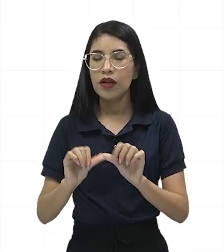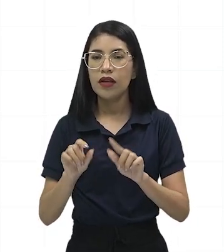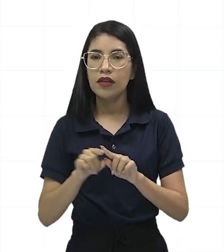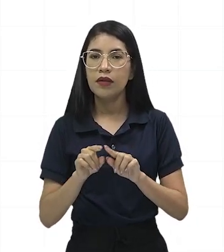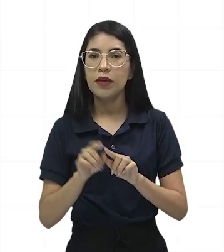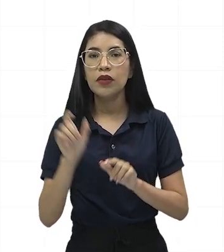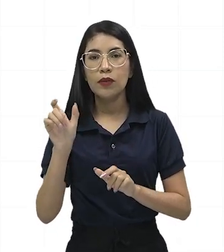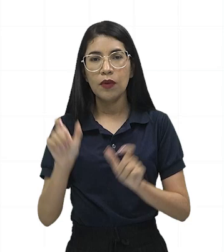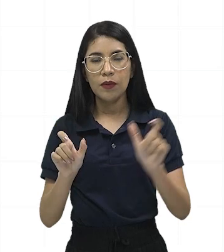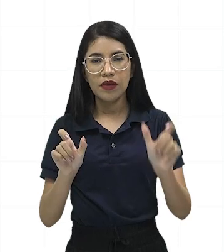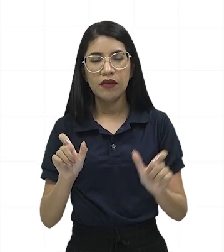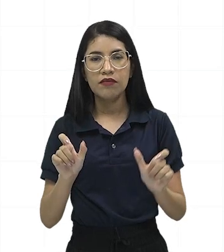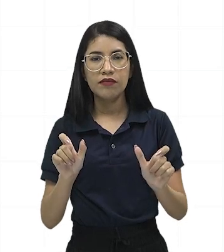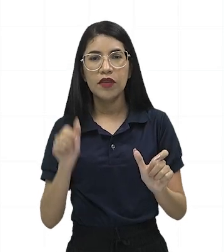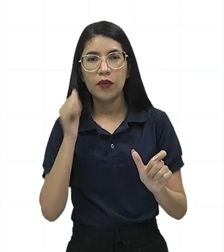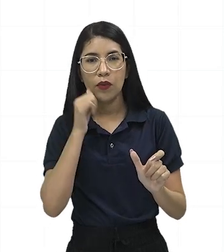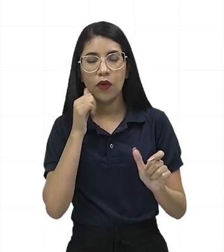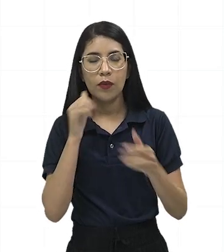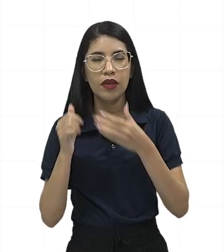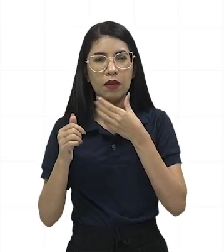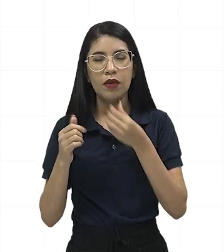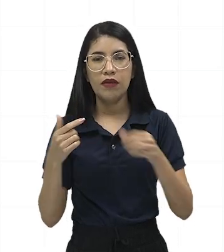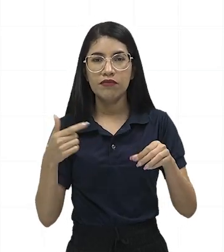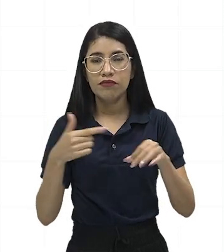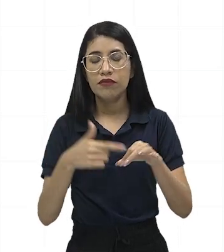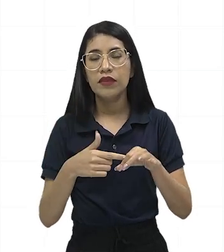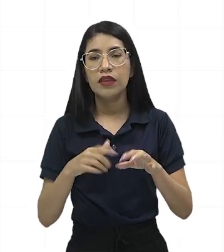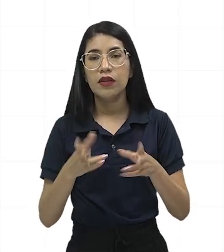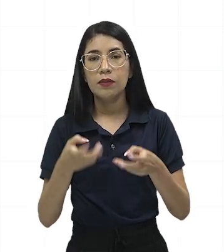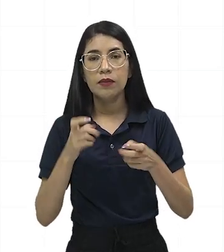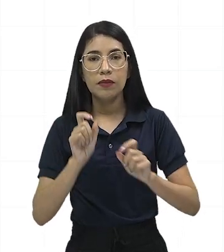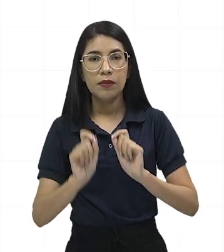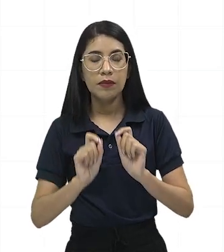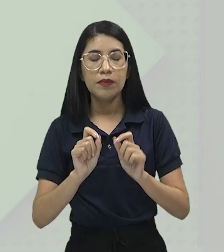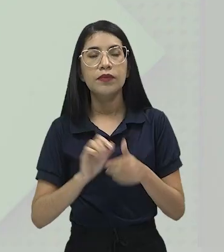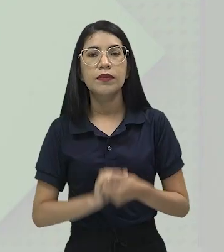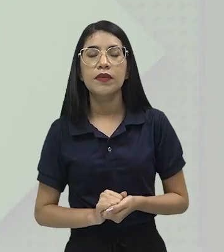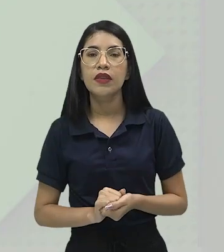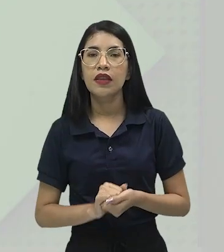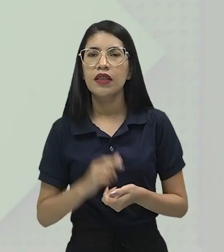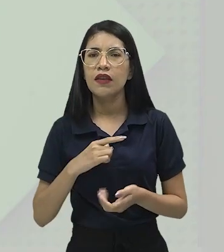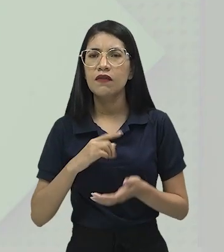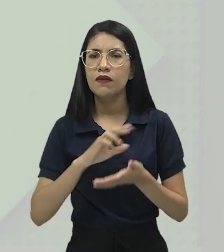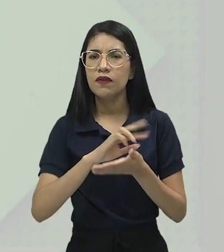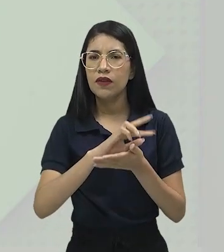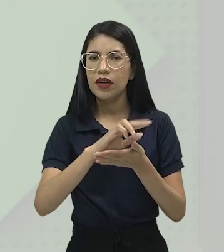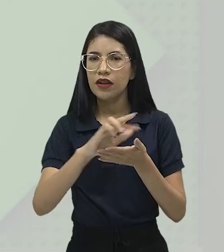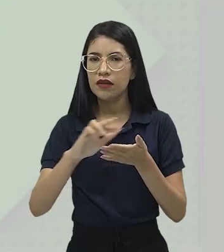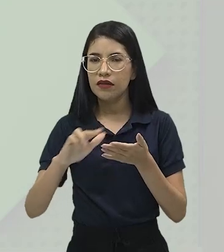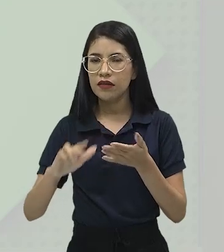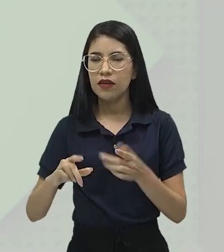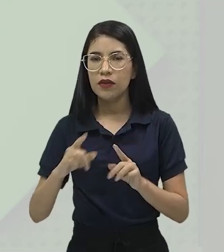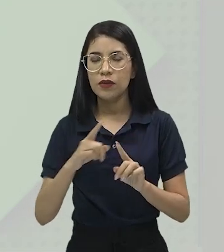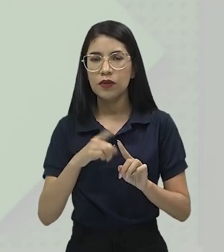os parceiros. Então a gente observou aí, gente, que existem diversas opções, né, de